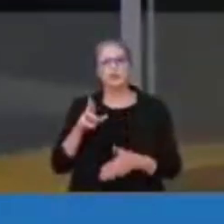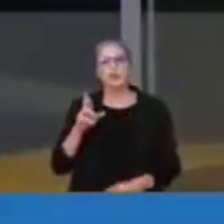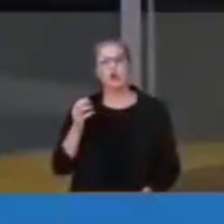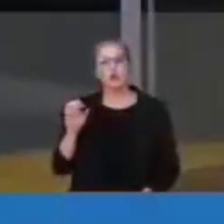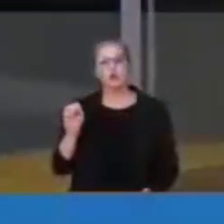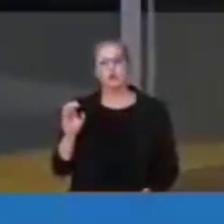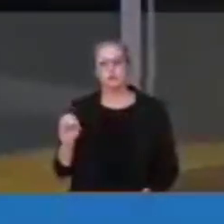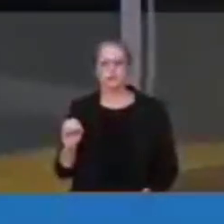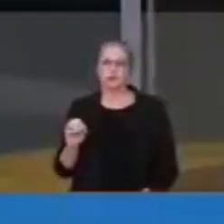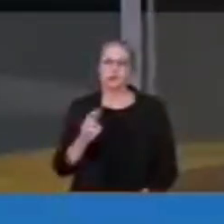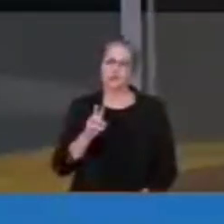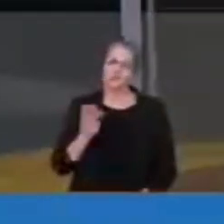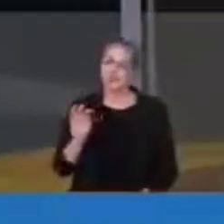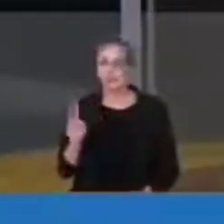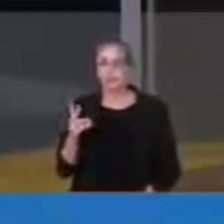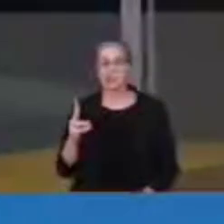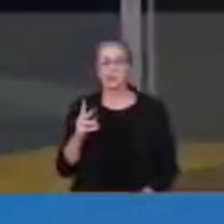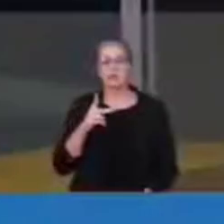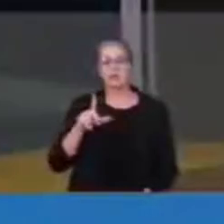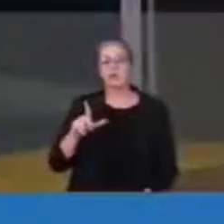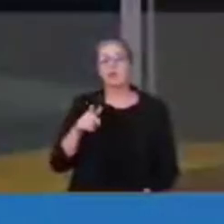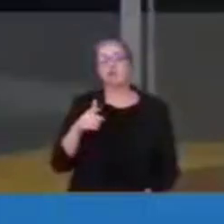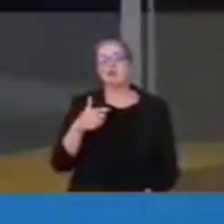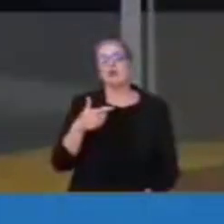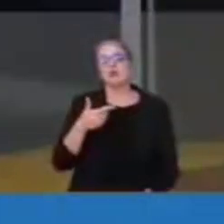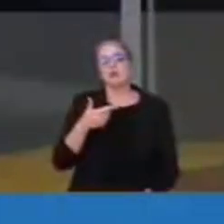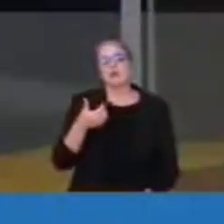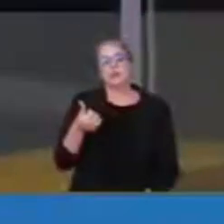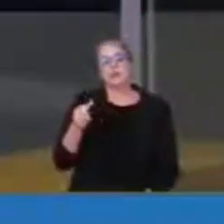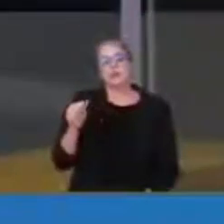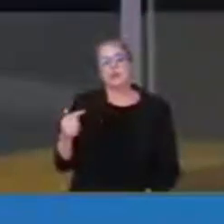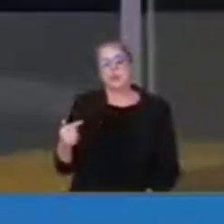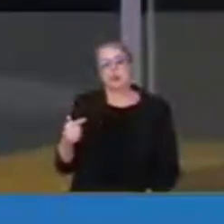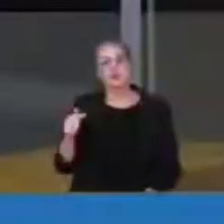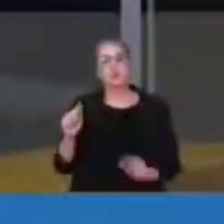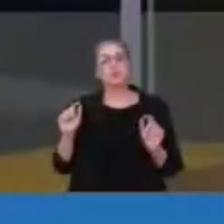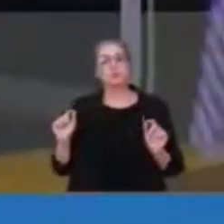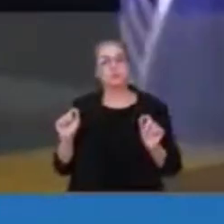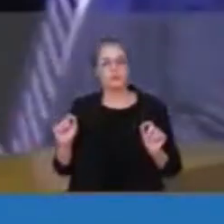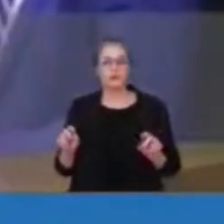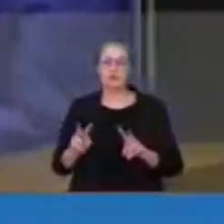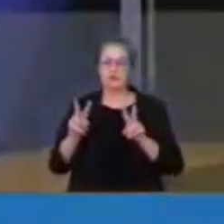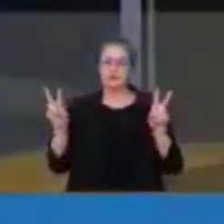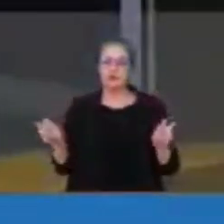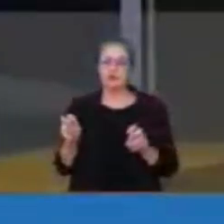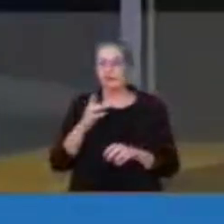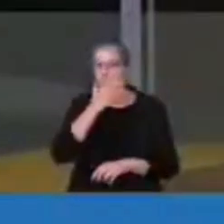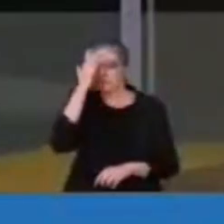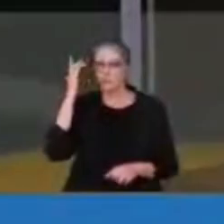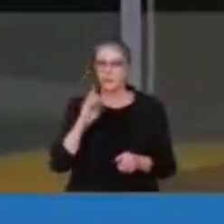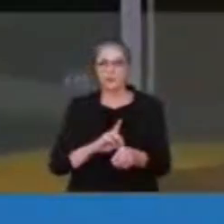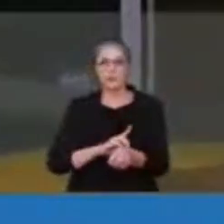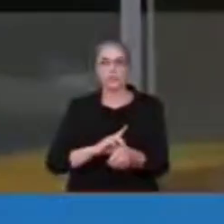lei 2687, que vai ao encontro dos portadores da diabetes